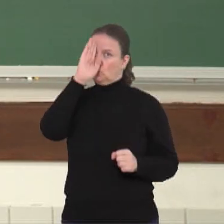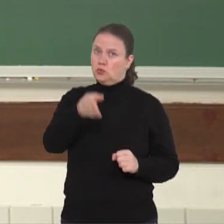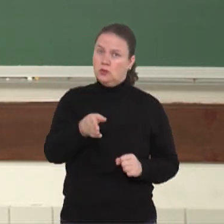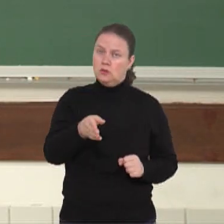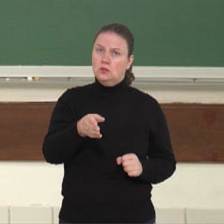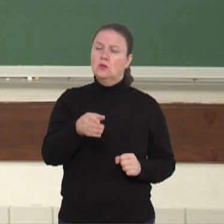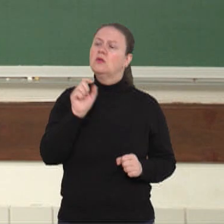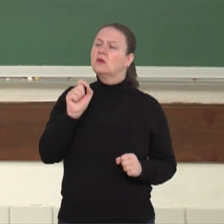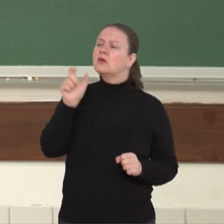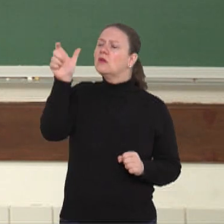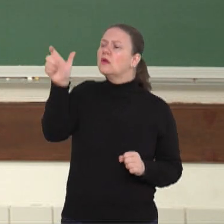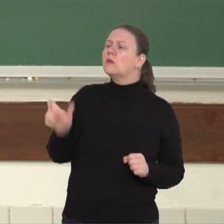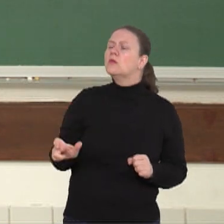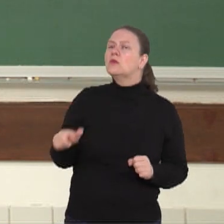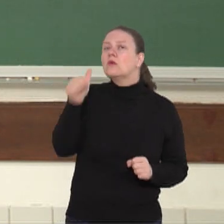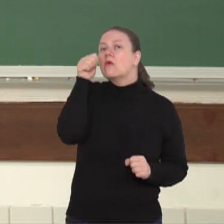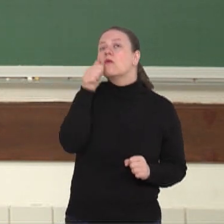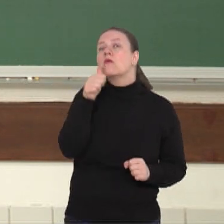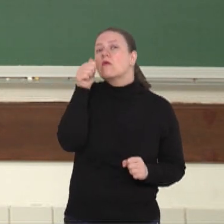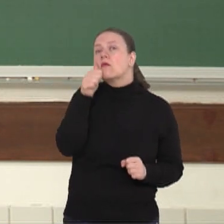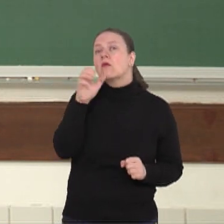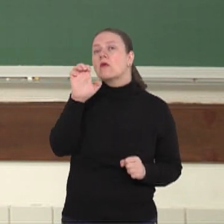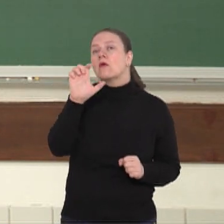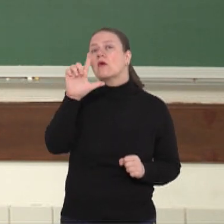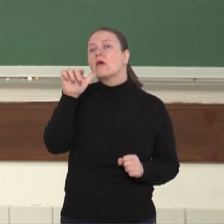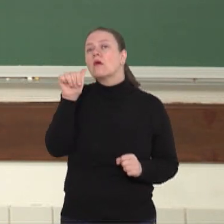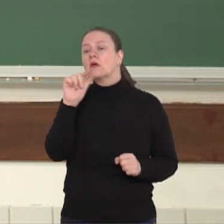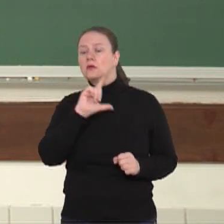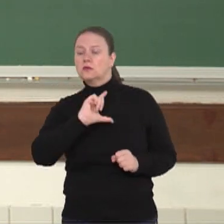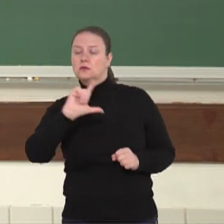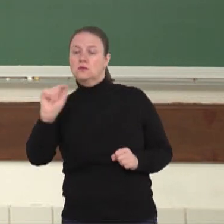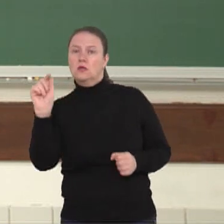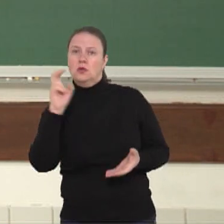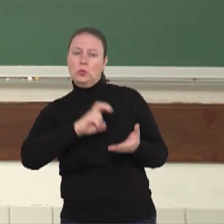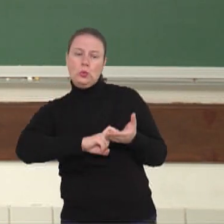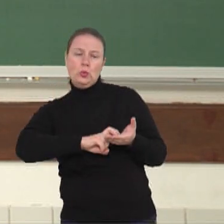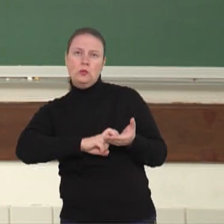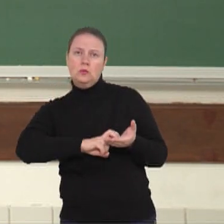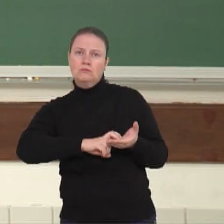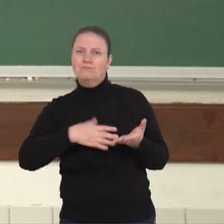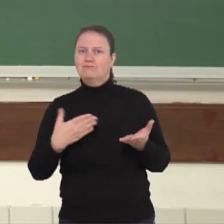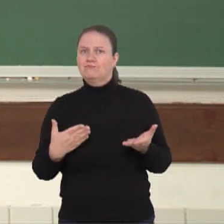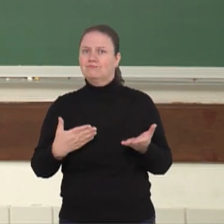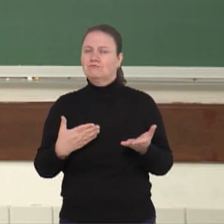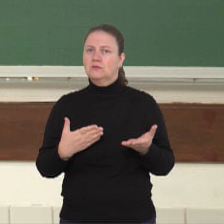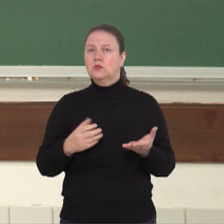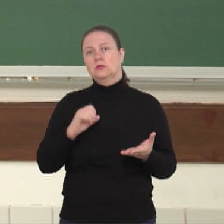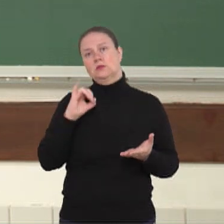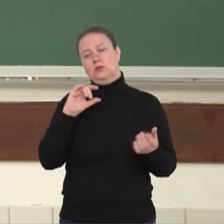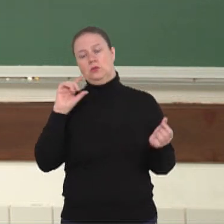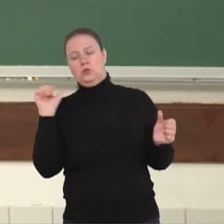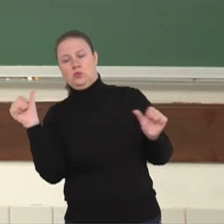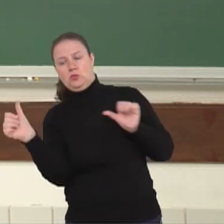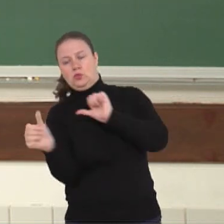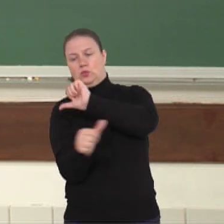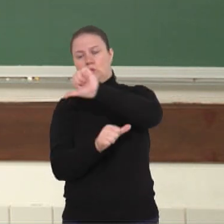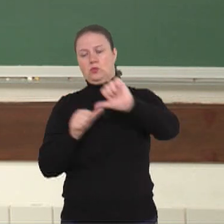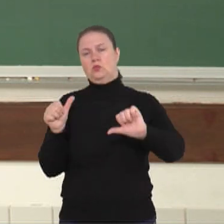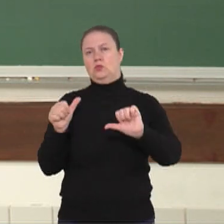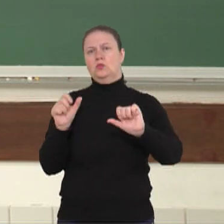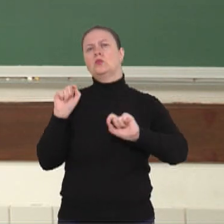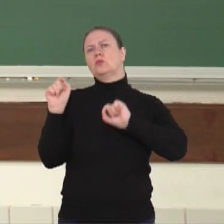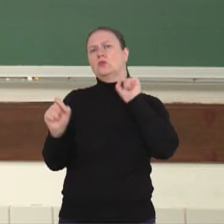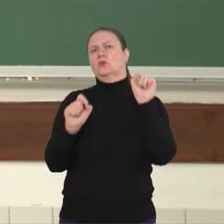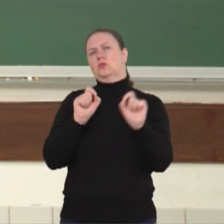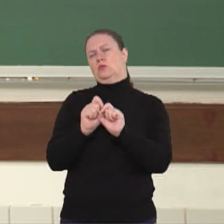Quem saiu? Ela, sujeito, saiu cedo, predicado, beleza. Agora, se eu trocar isso, eu já